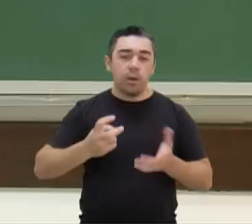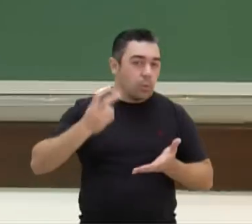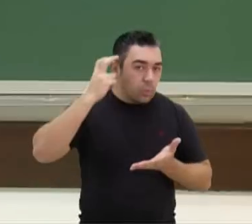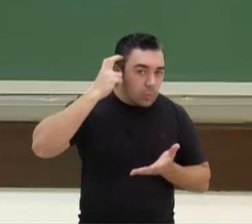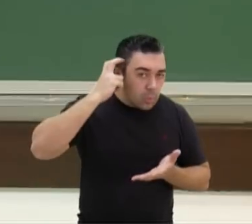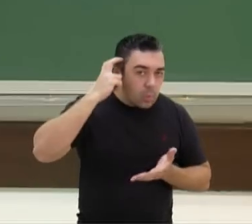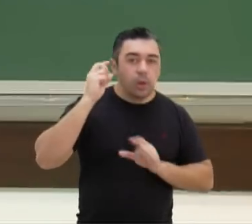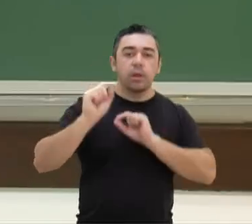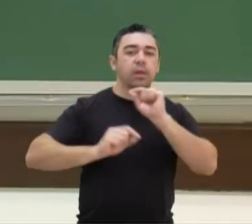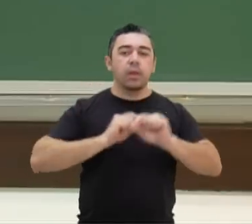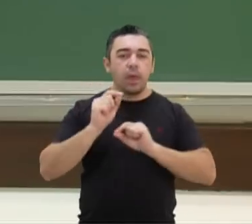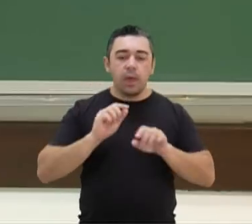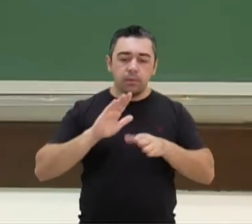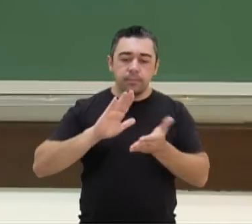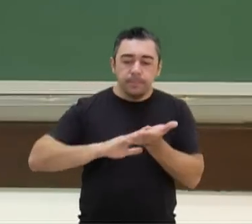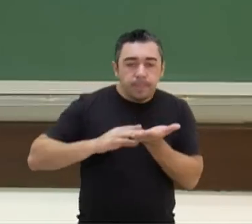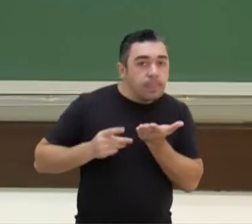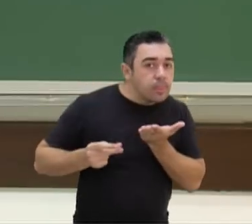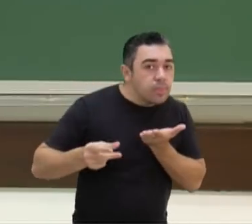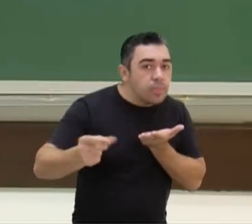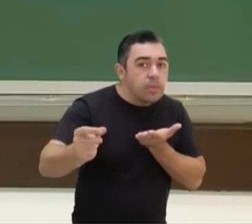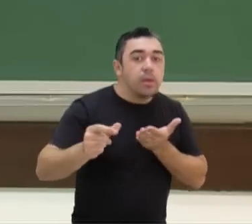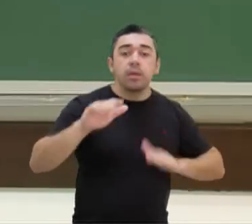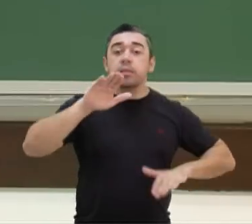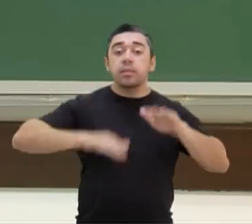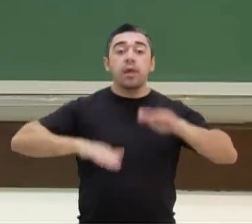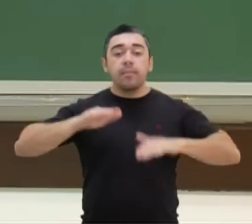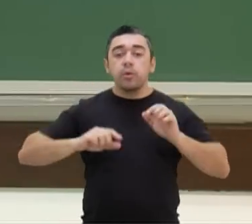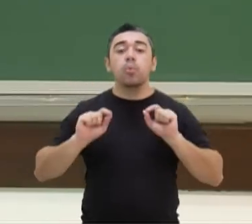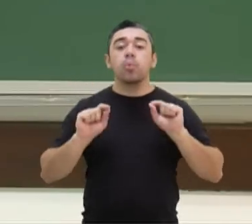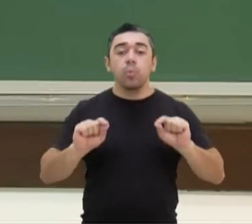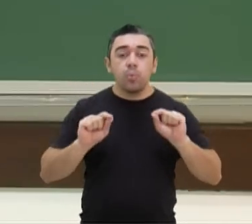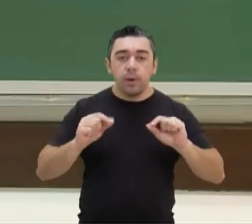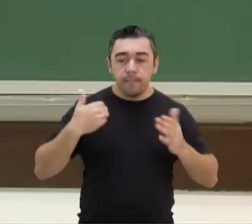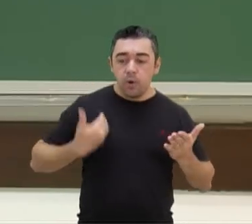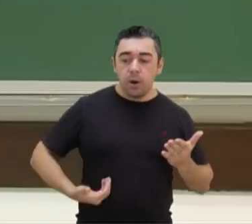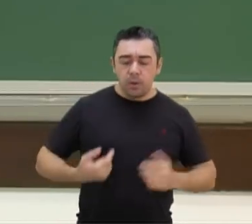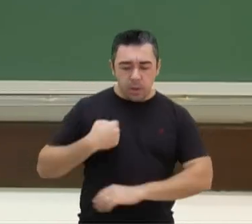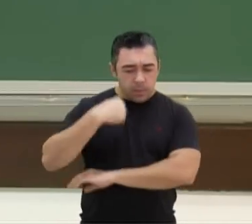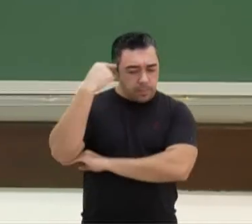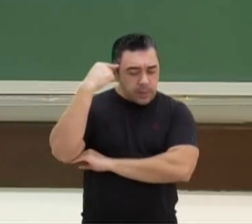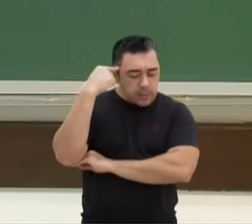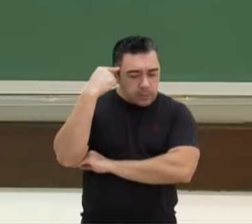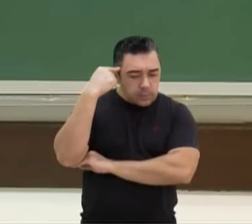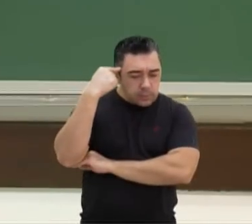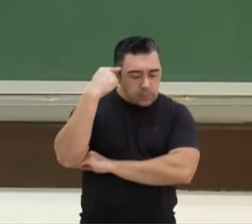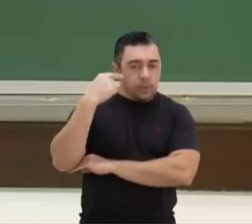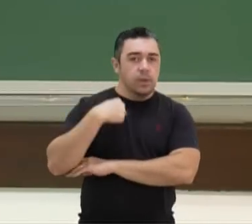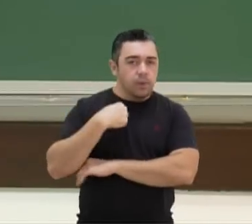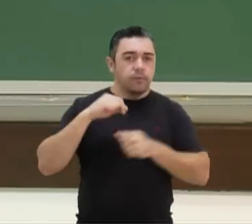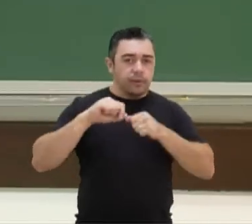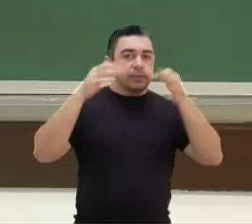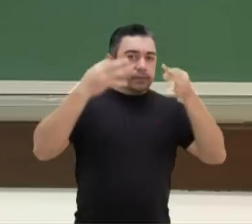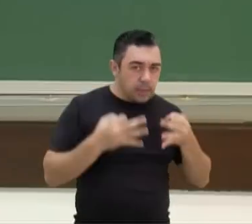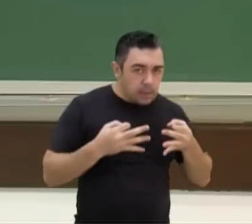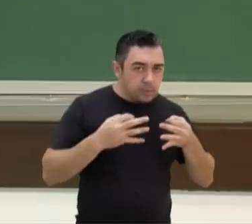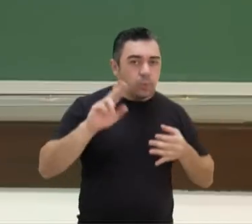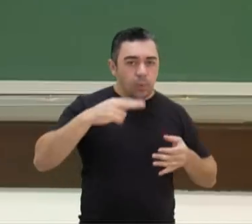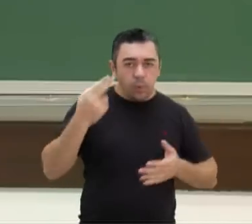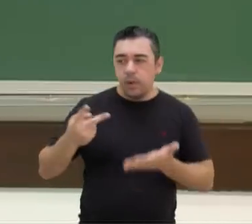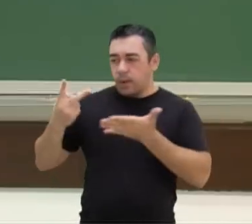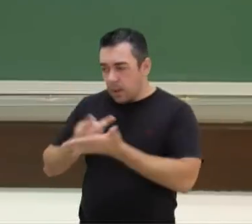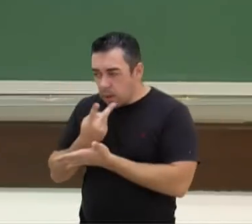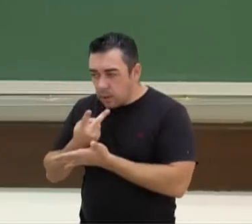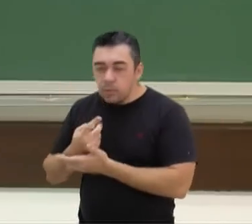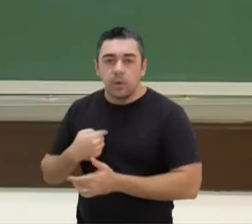senso comum, independente da moral vigente, é quando eu me pergunto, o que eu vou fazer é certo ou errado? Justo